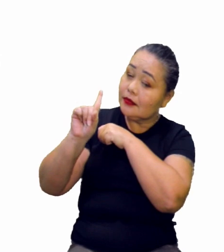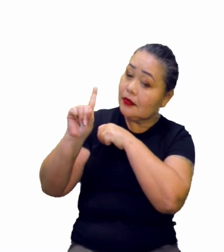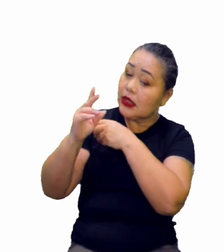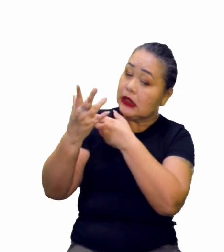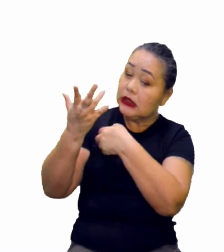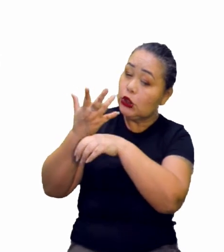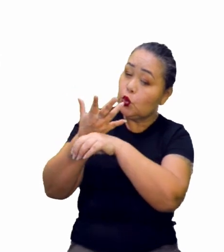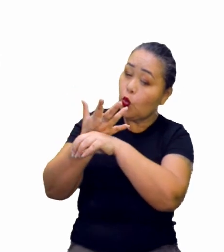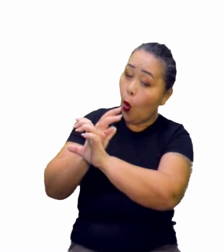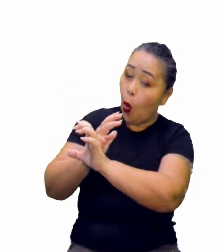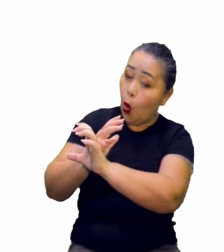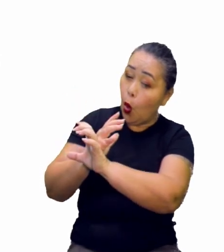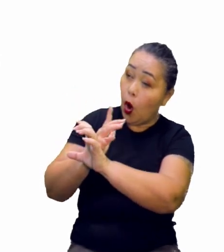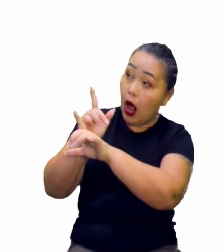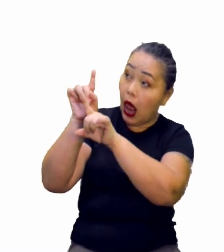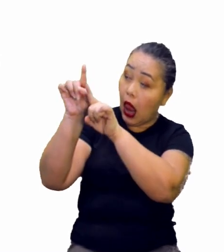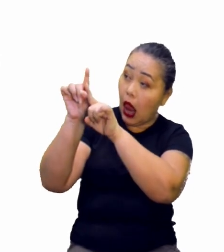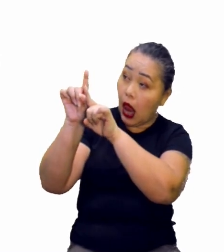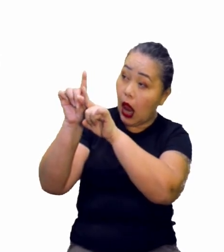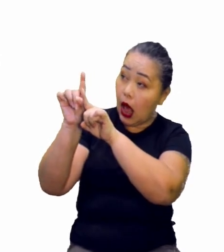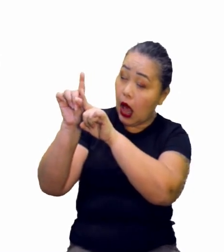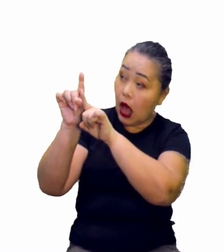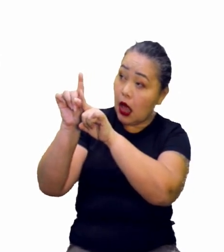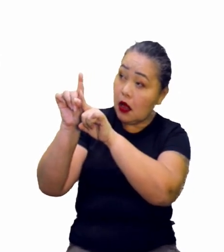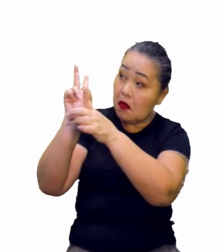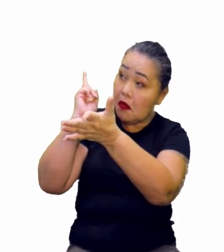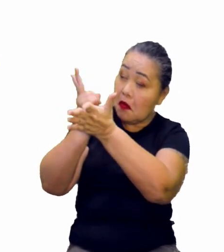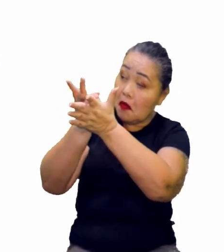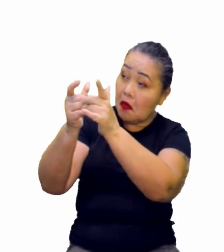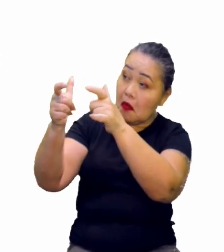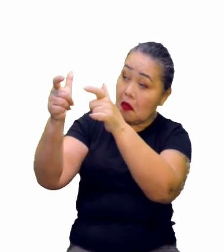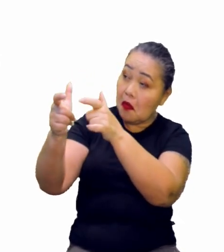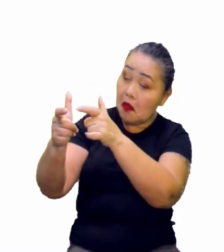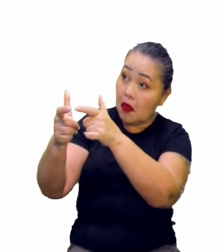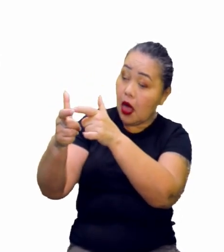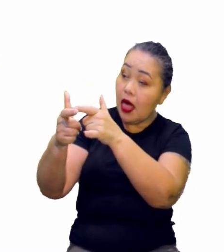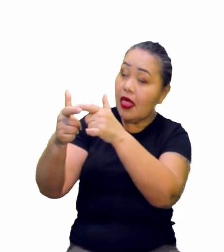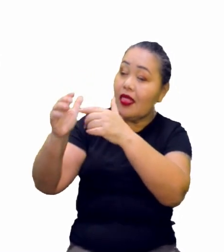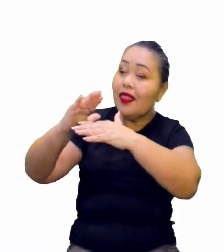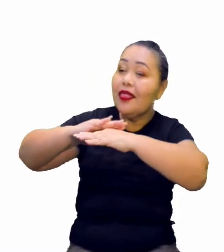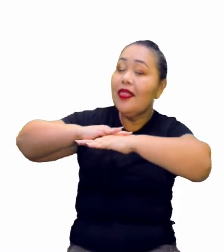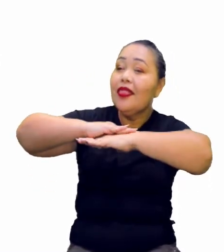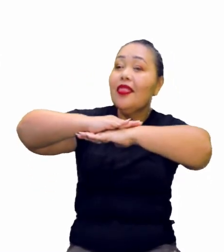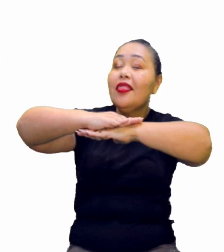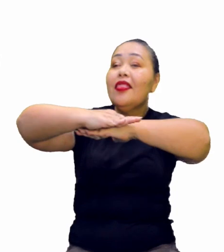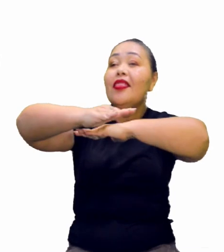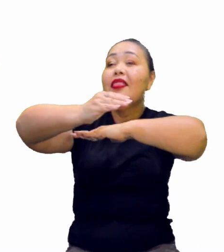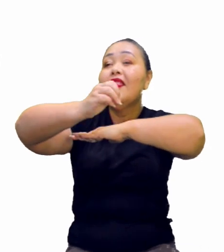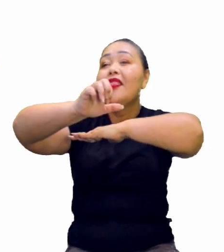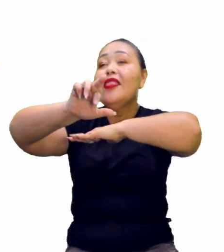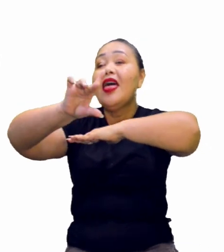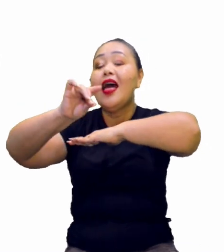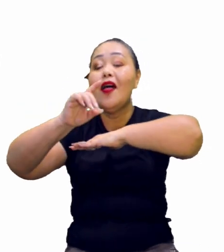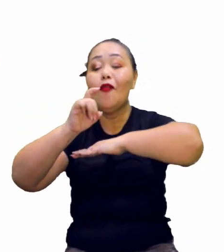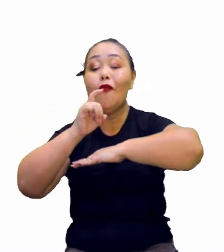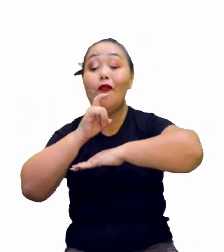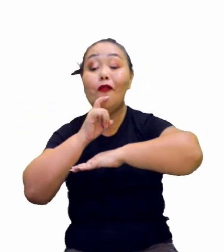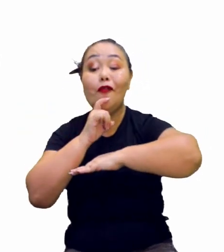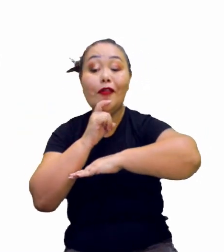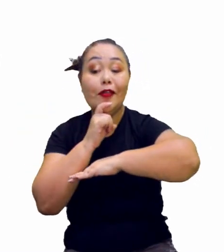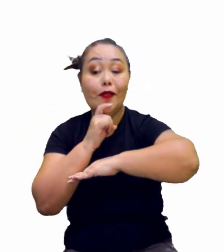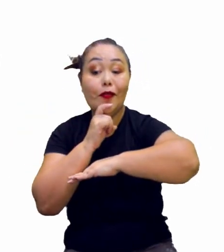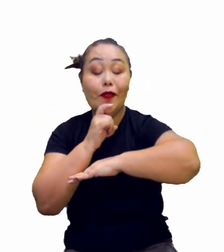mesmo ambiente é um clima de cerrado, frio.